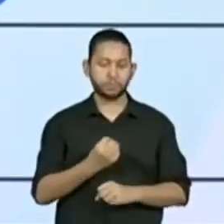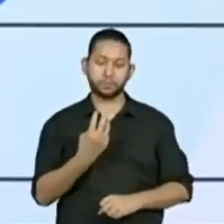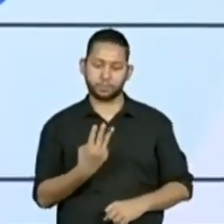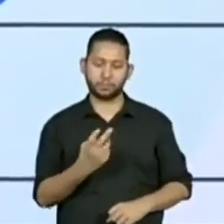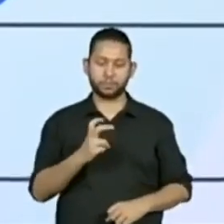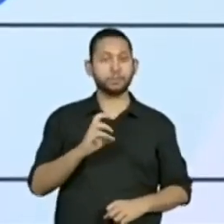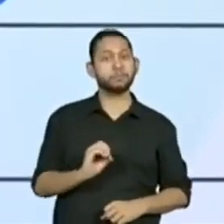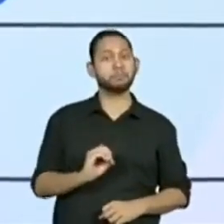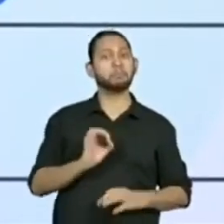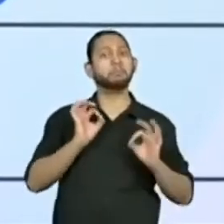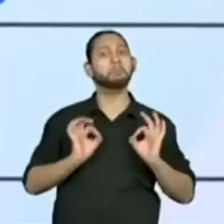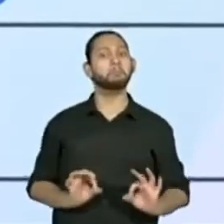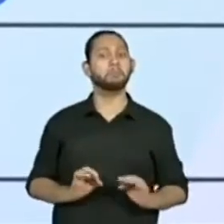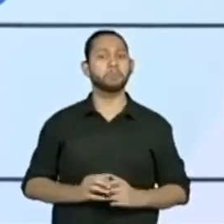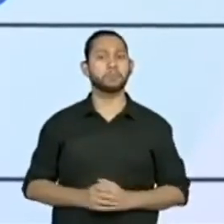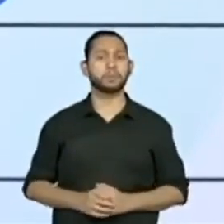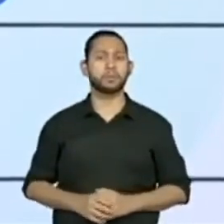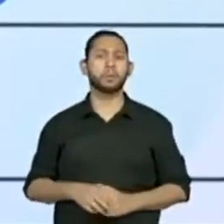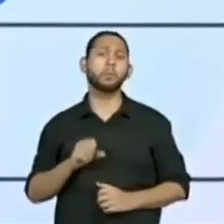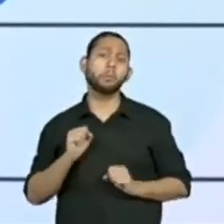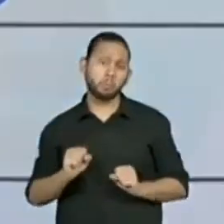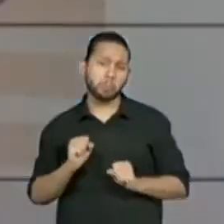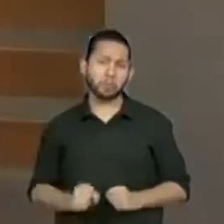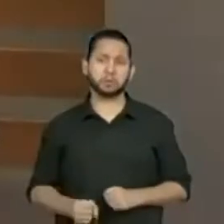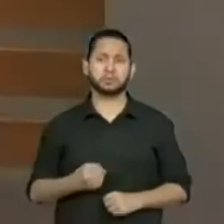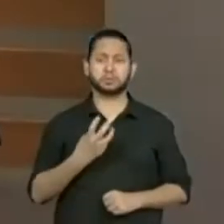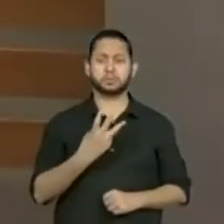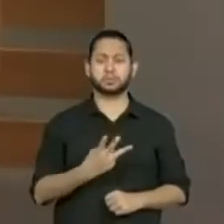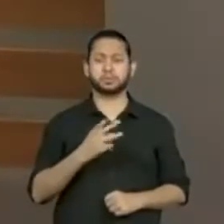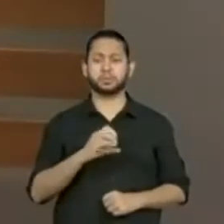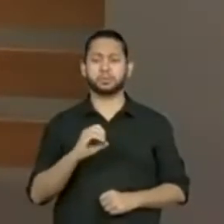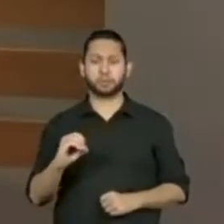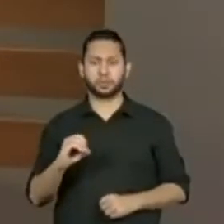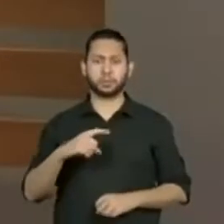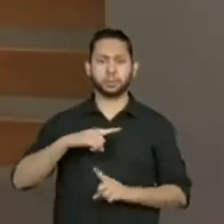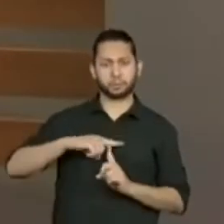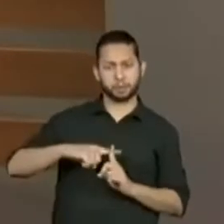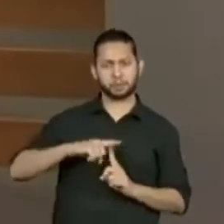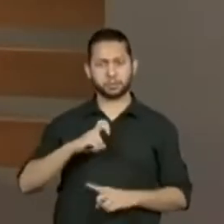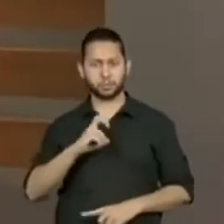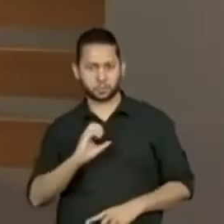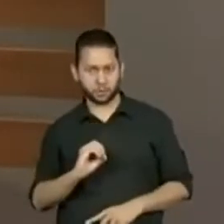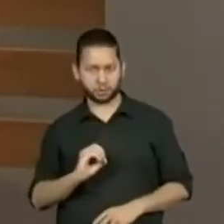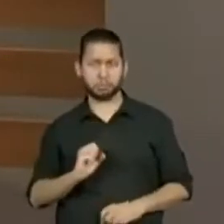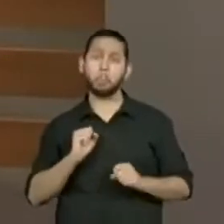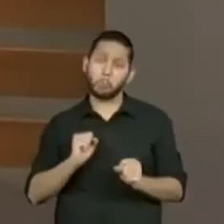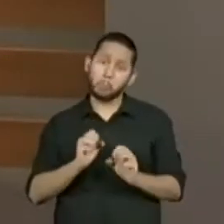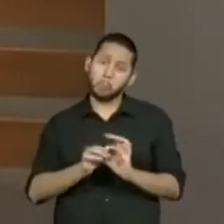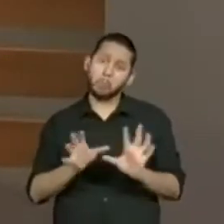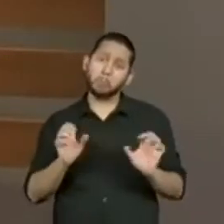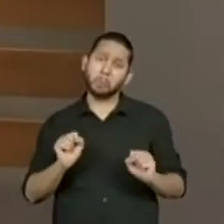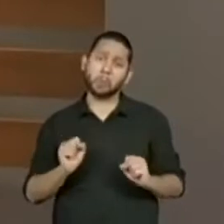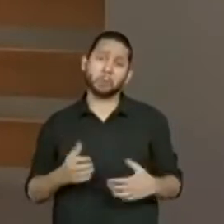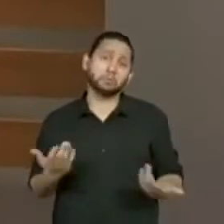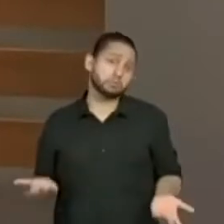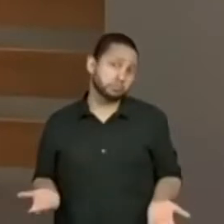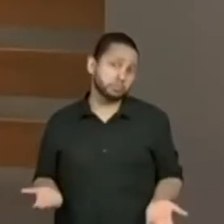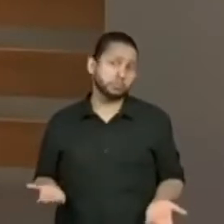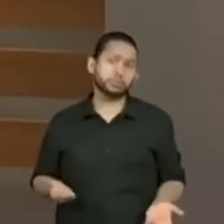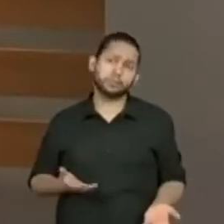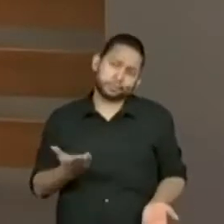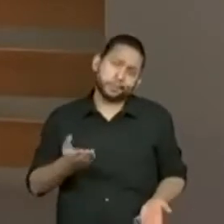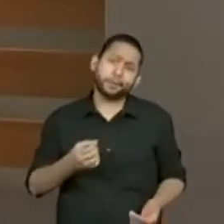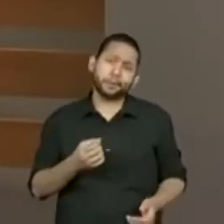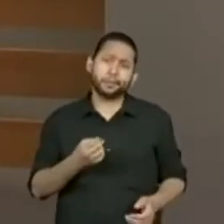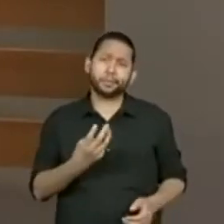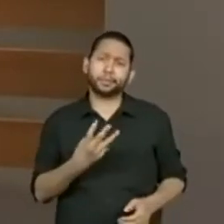350. Mas, Pro, podia colocar só 300 mais 50? Sim, é outra opção válida. Só que é uma opção um pouco mais